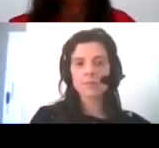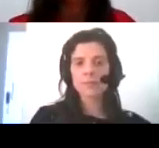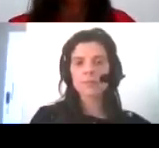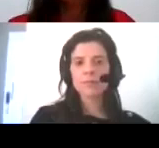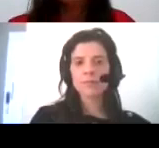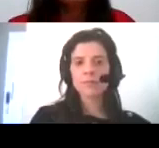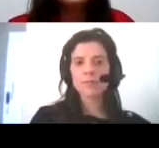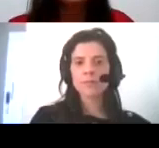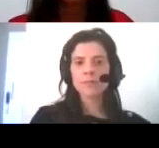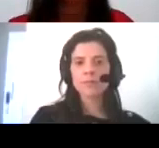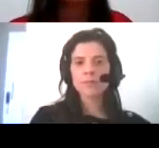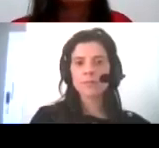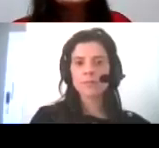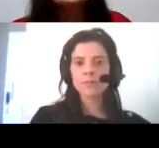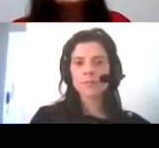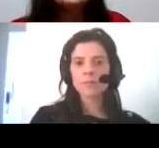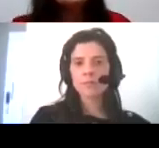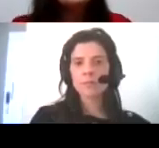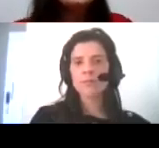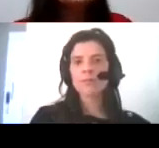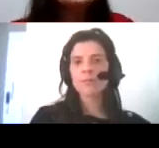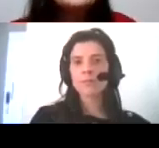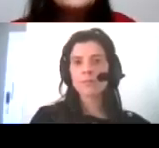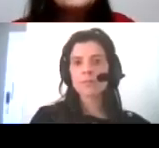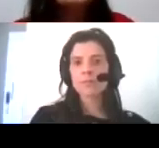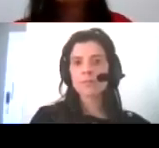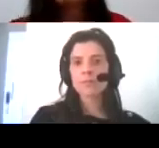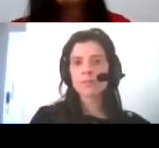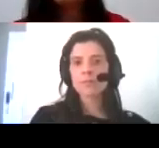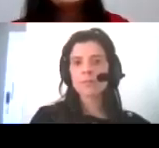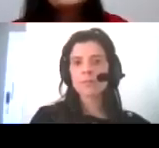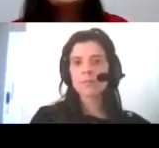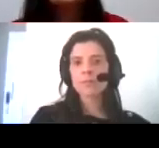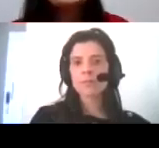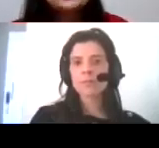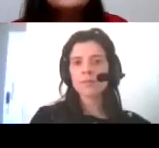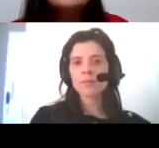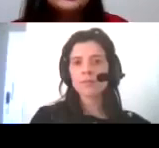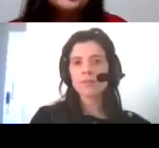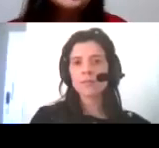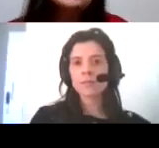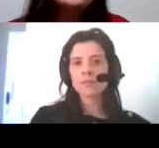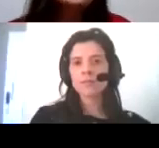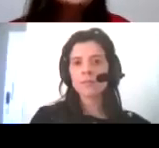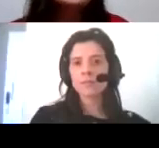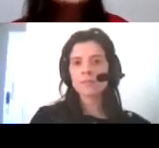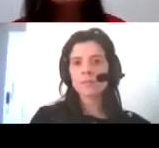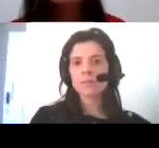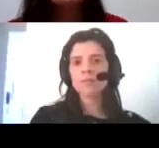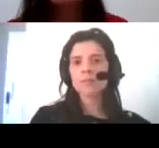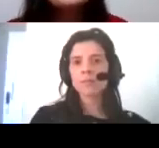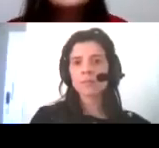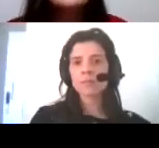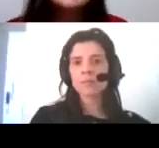uma habilidade de uma borracha, né? A borracha, ela é importante porque ela apaga mal entendido. Normalmente, quando a